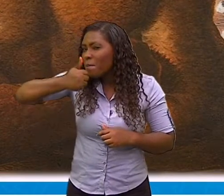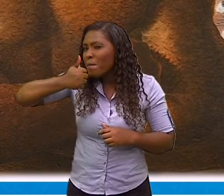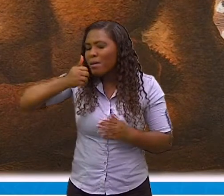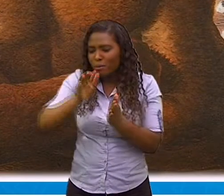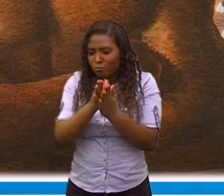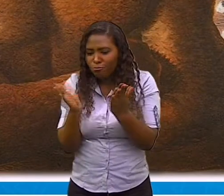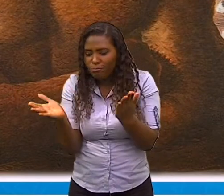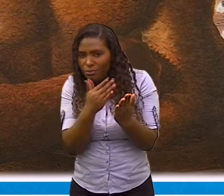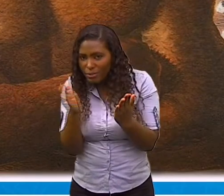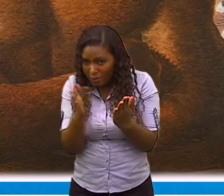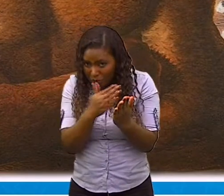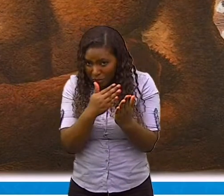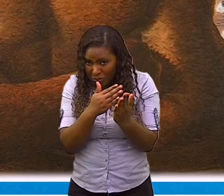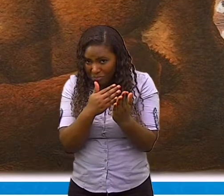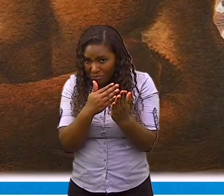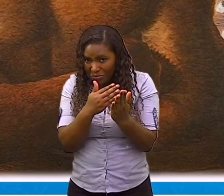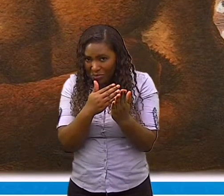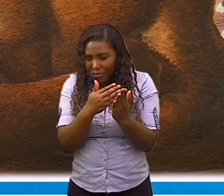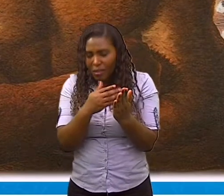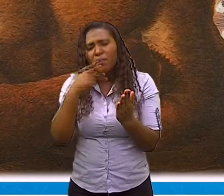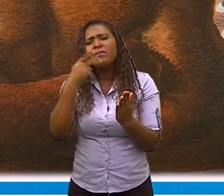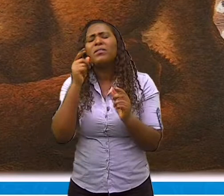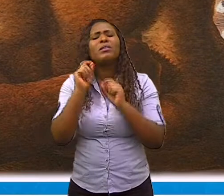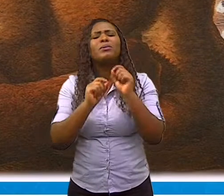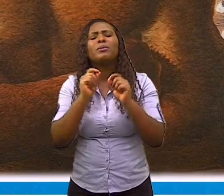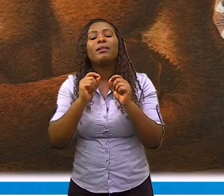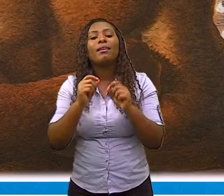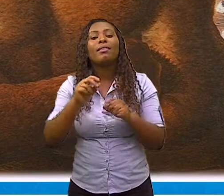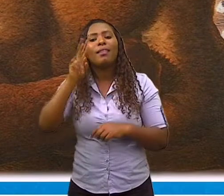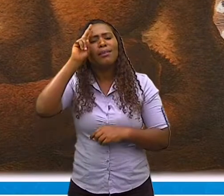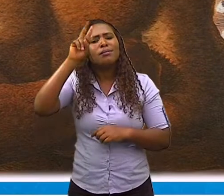sua história, na Universidade de Chicago.